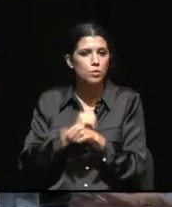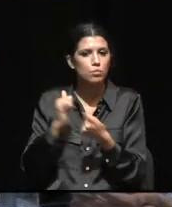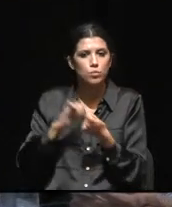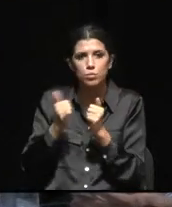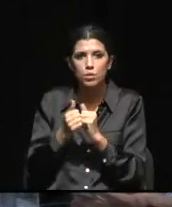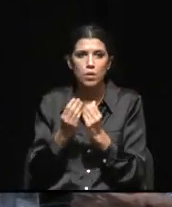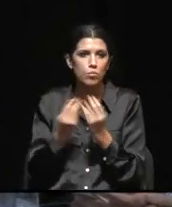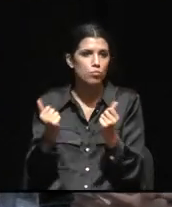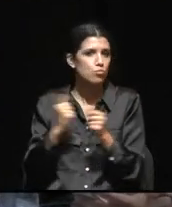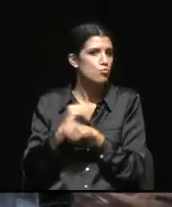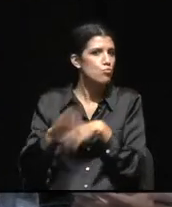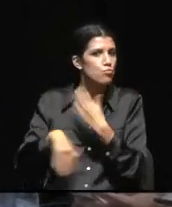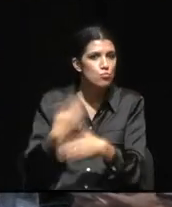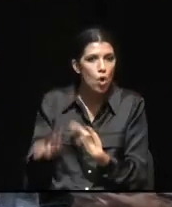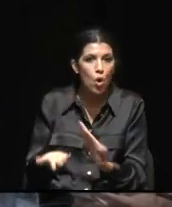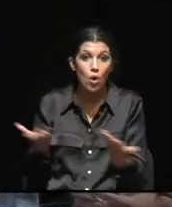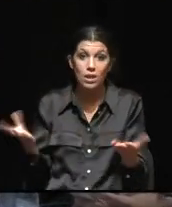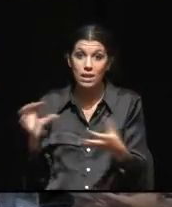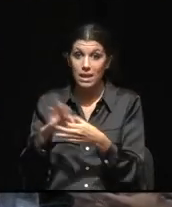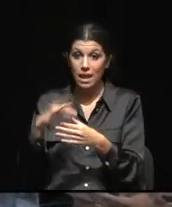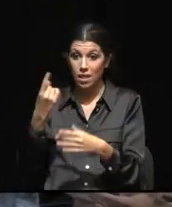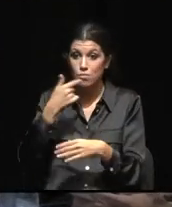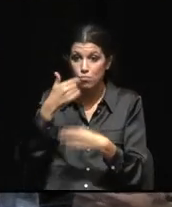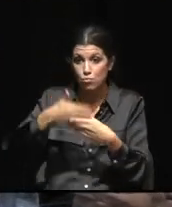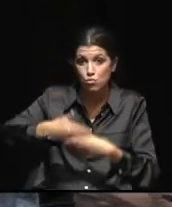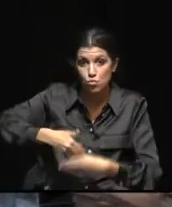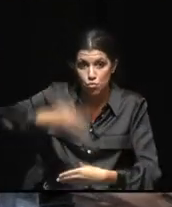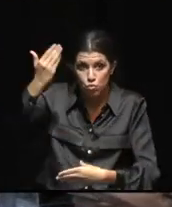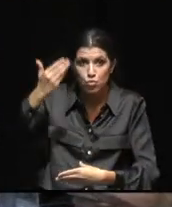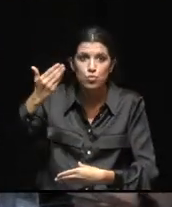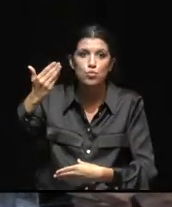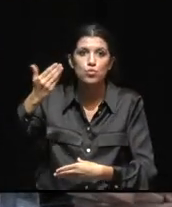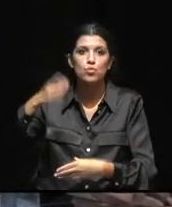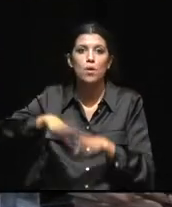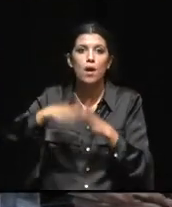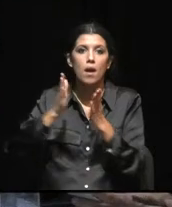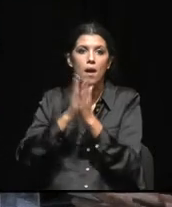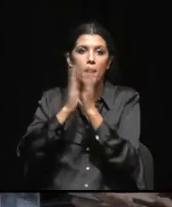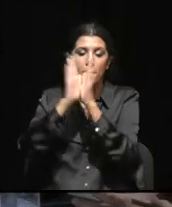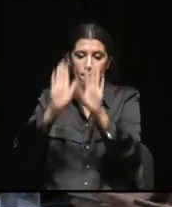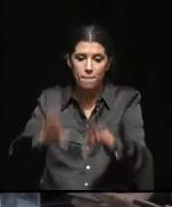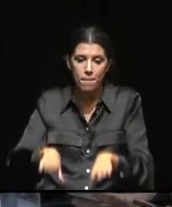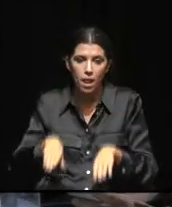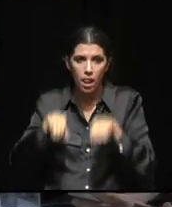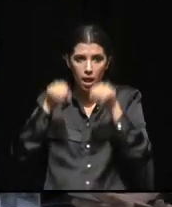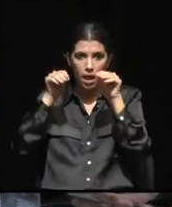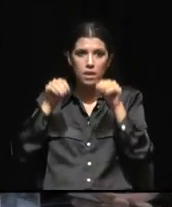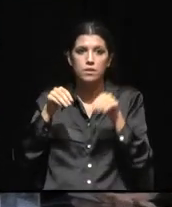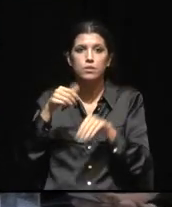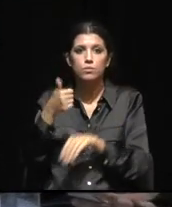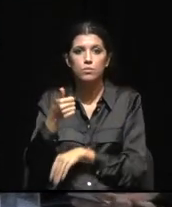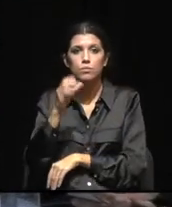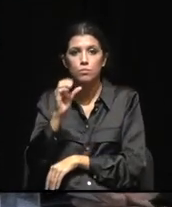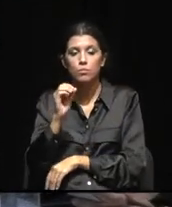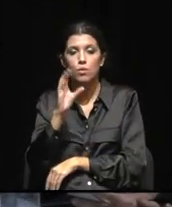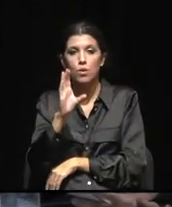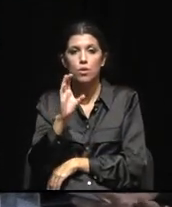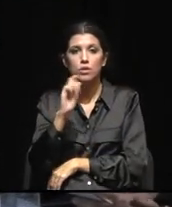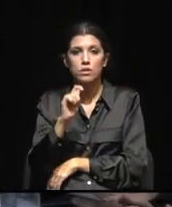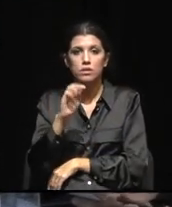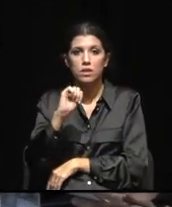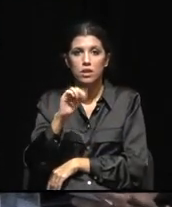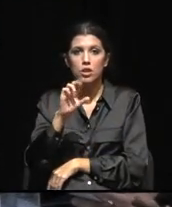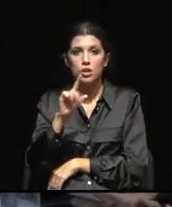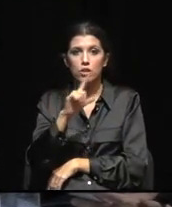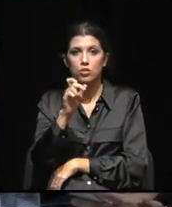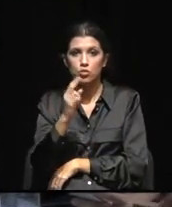resolva uma situação que está relacionada com um muro eh eh no palácio eh bo sejour Onde está instalado o